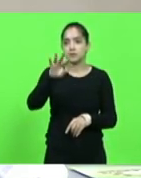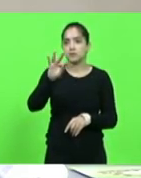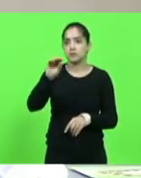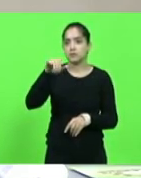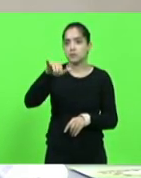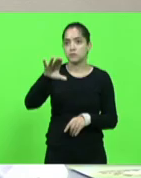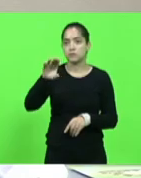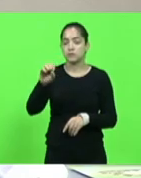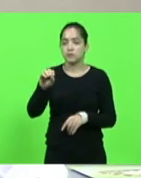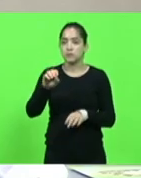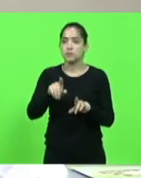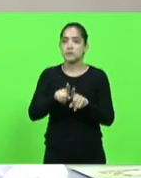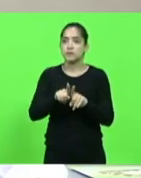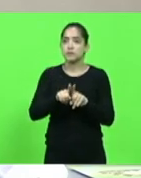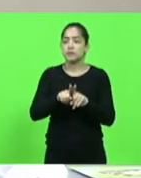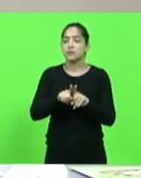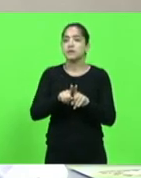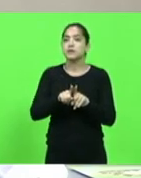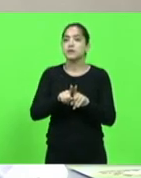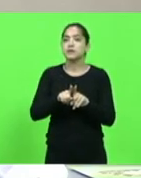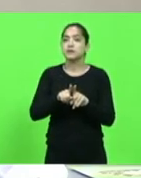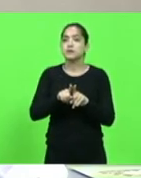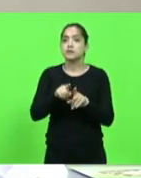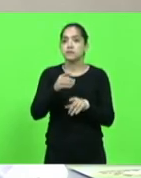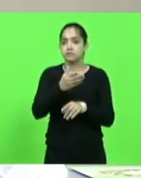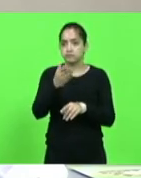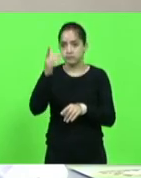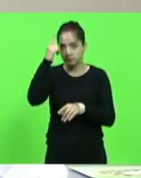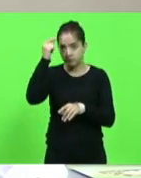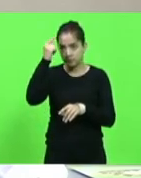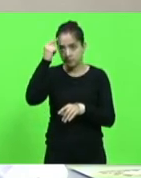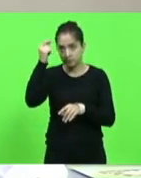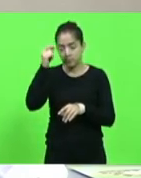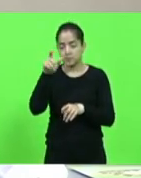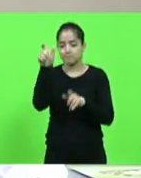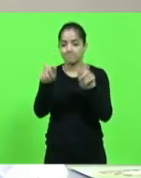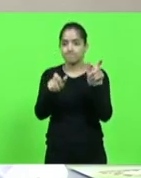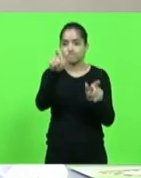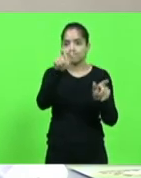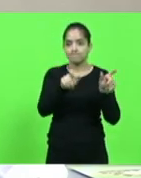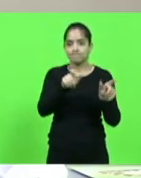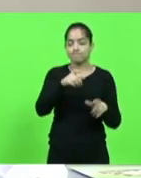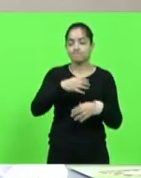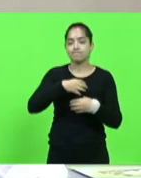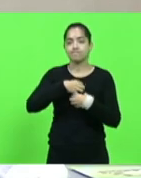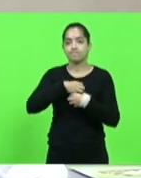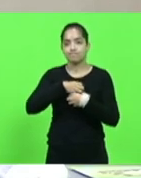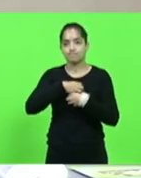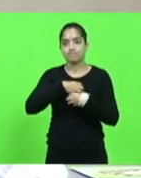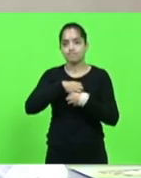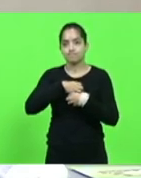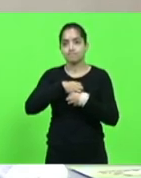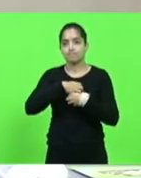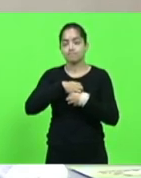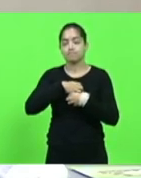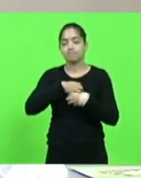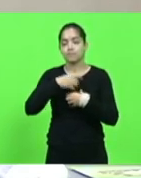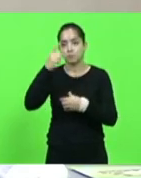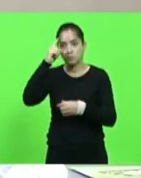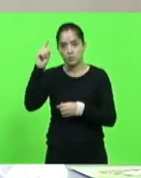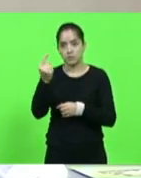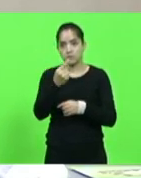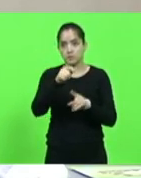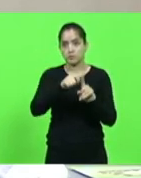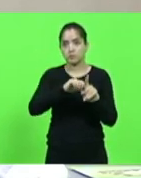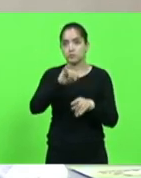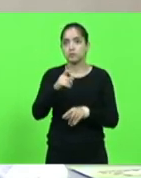Devo manifestar aos acadêmicos também o pesar pela recente perda, no primeiro dia de julho, do